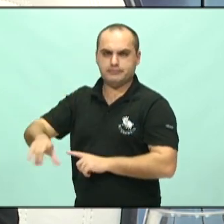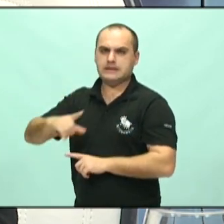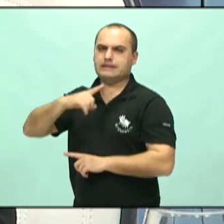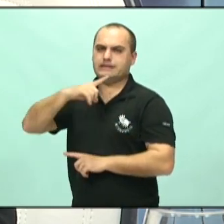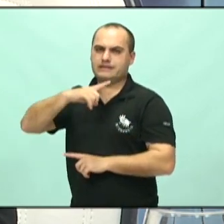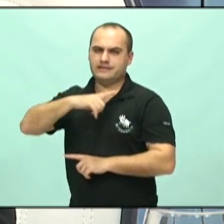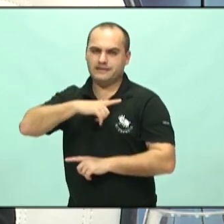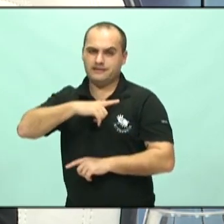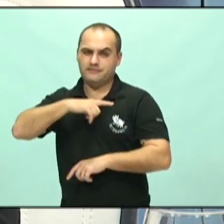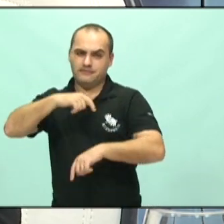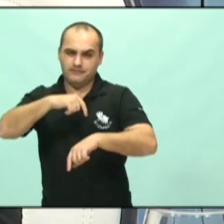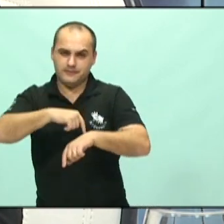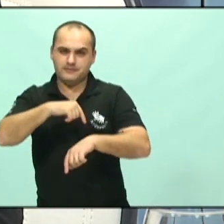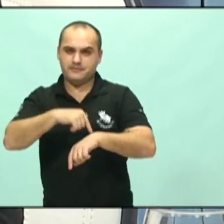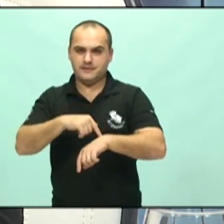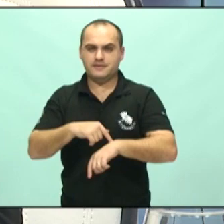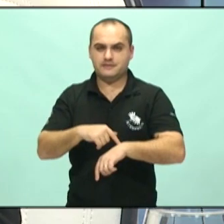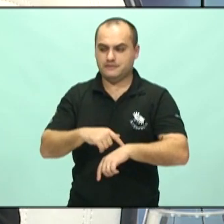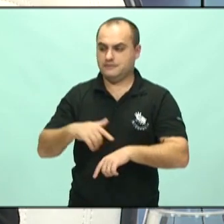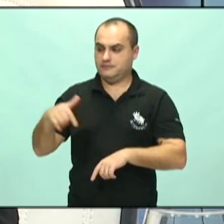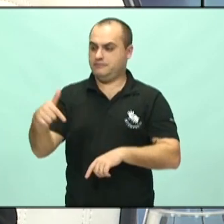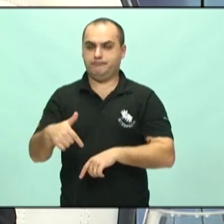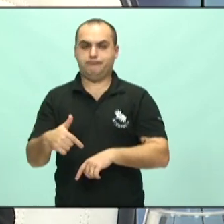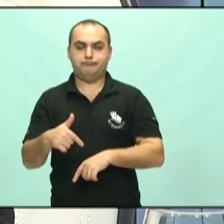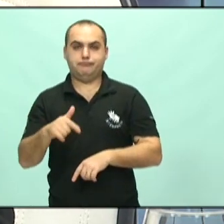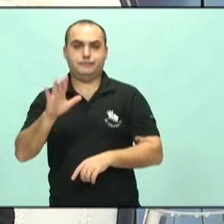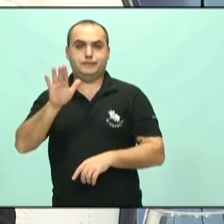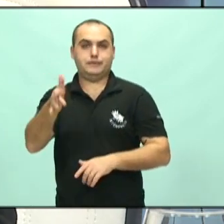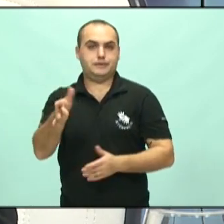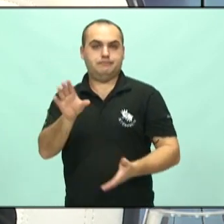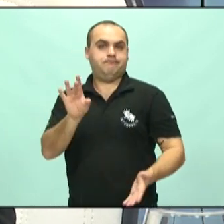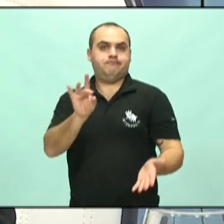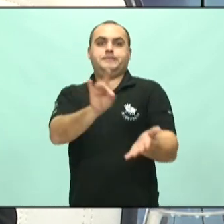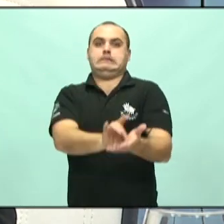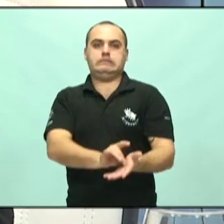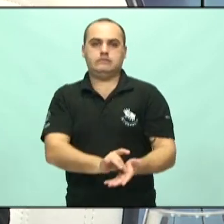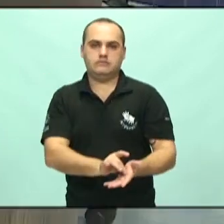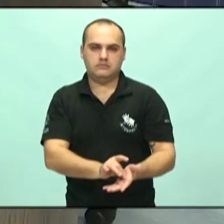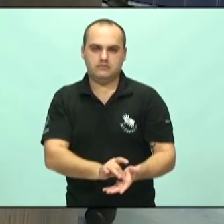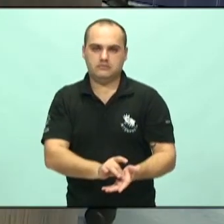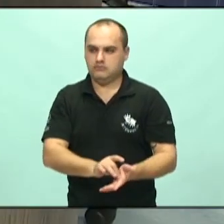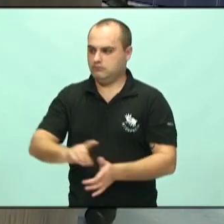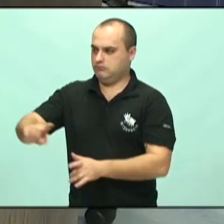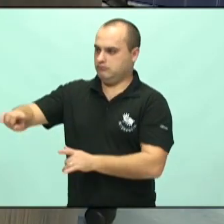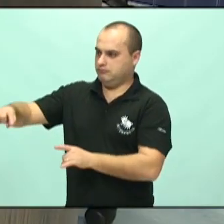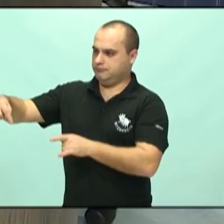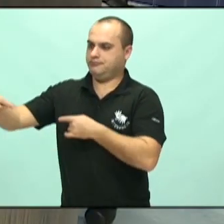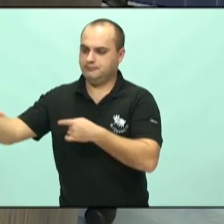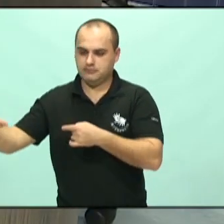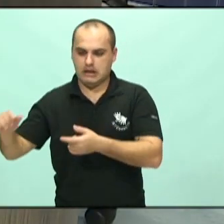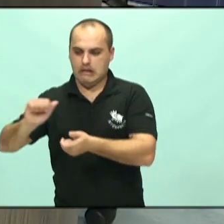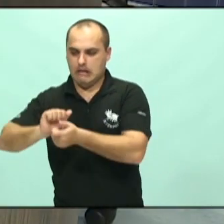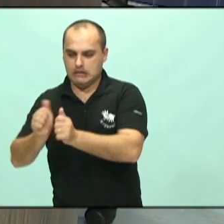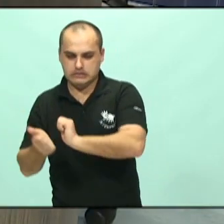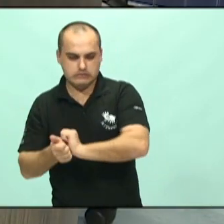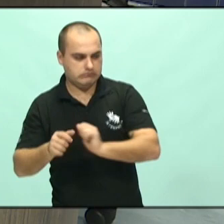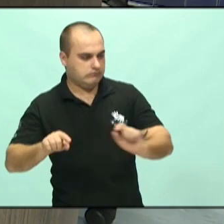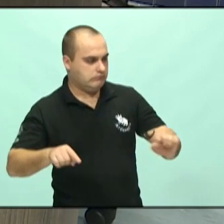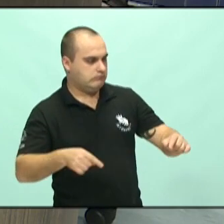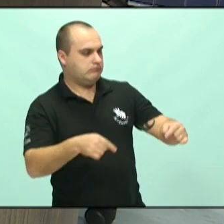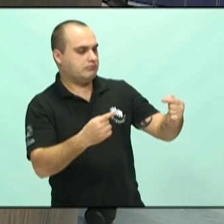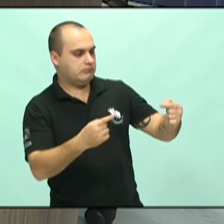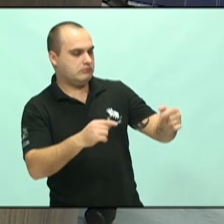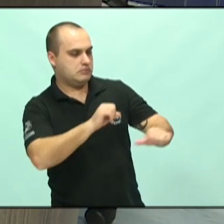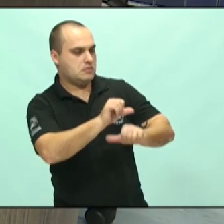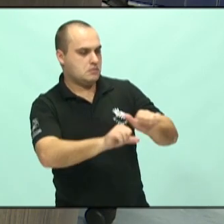processos reacionários, né? E os processos reacionários, eles sempre vão ser contra os processos artísticos, porque os processos artísticos